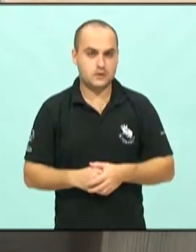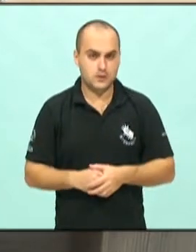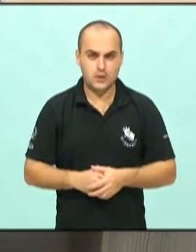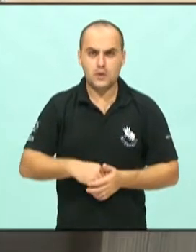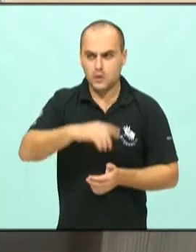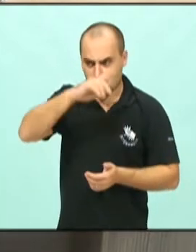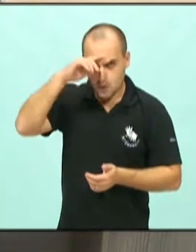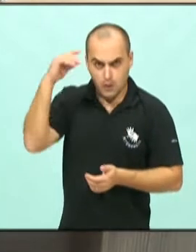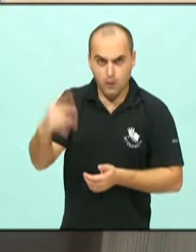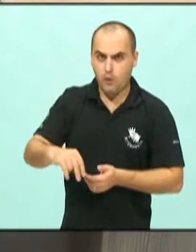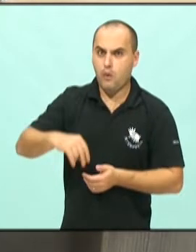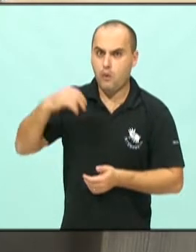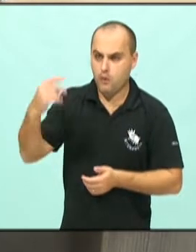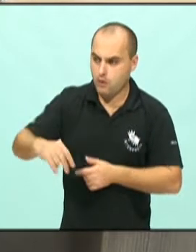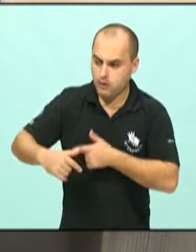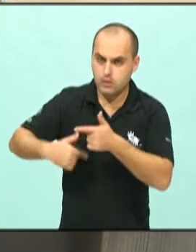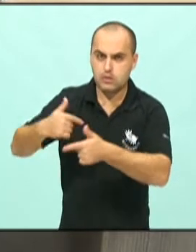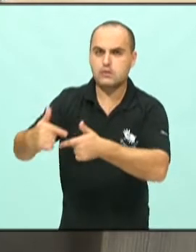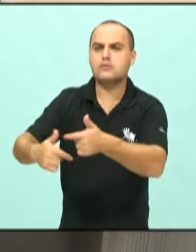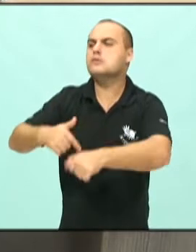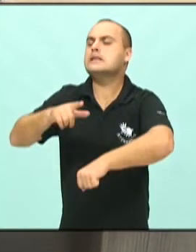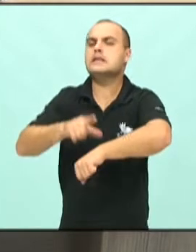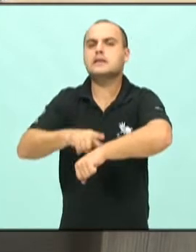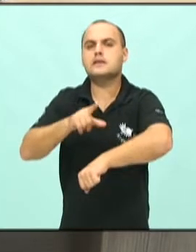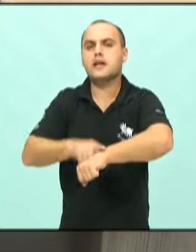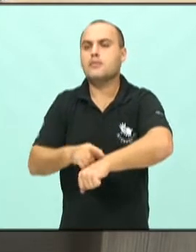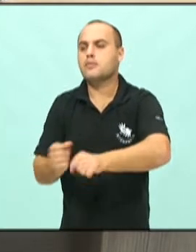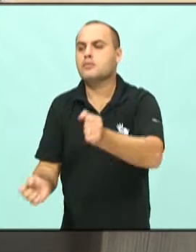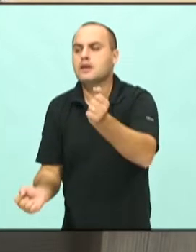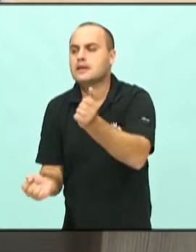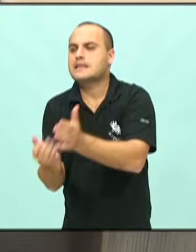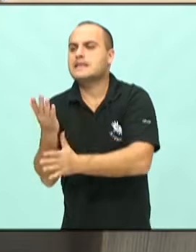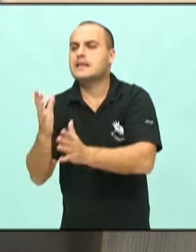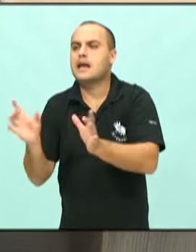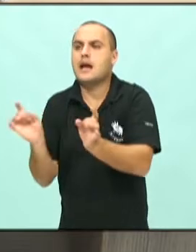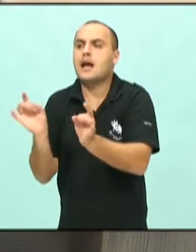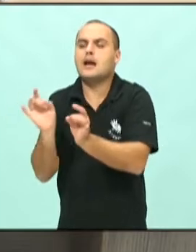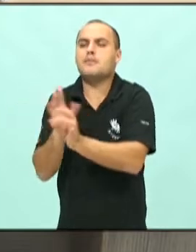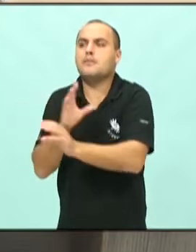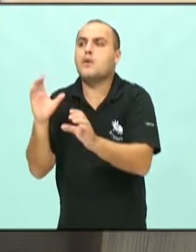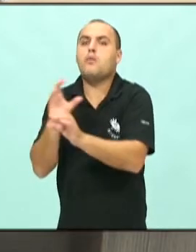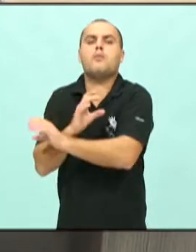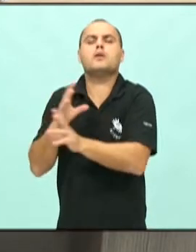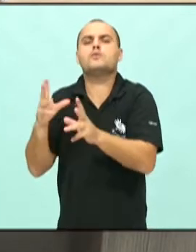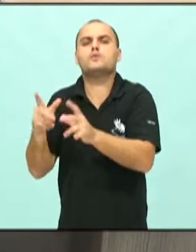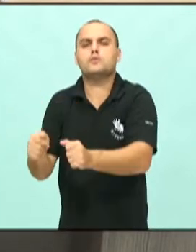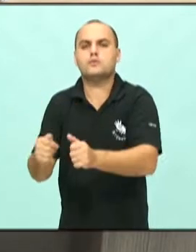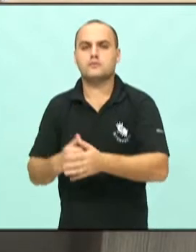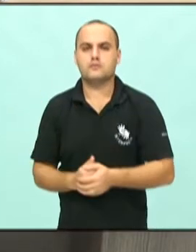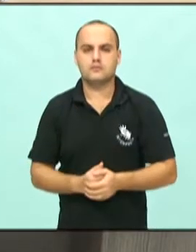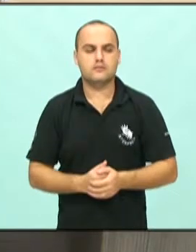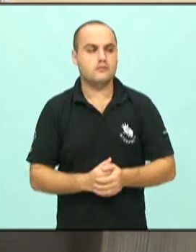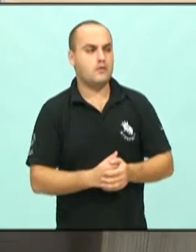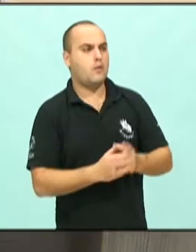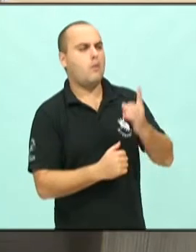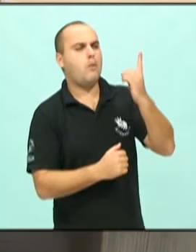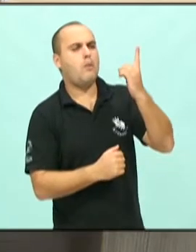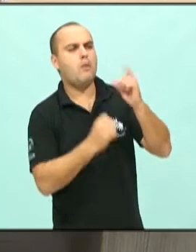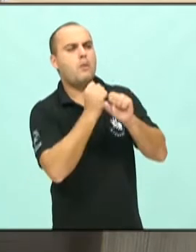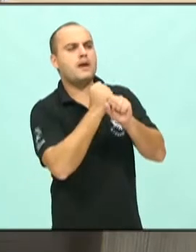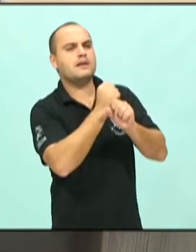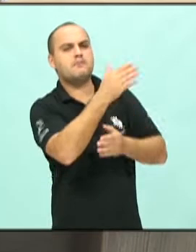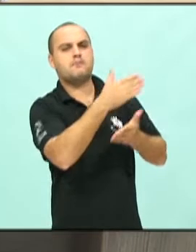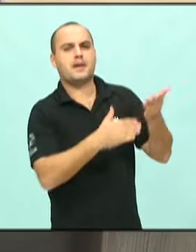trabalhoso fazer a produção disso. Demorou quanto tempo o total de tudo isso? Do início da gravação até o final foi 1 ano e meio, mais ou